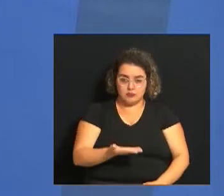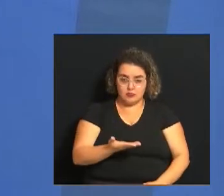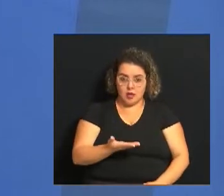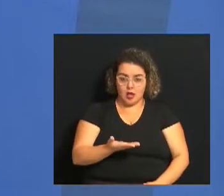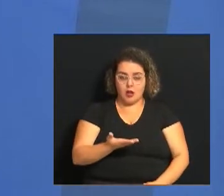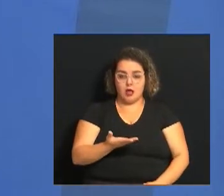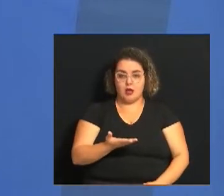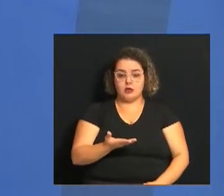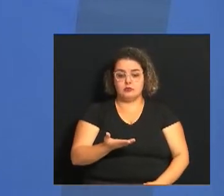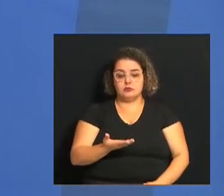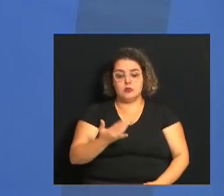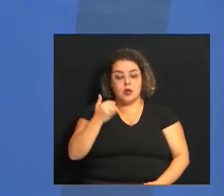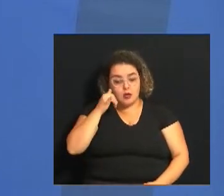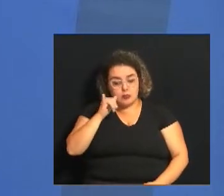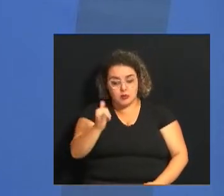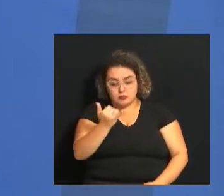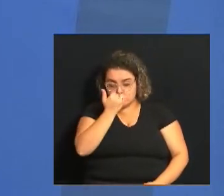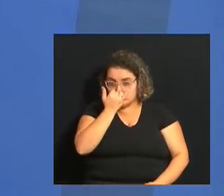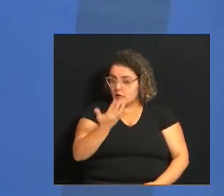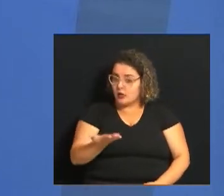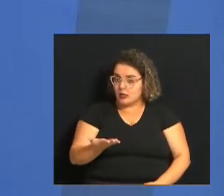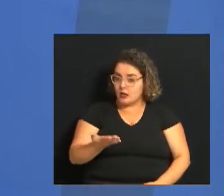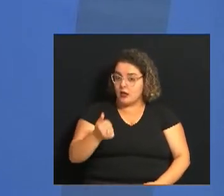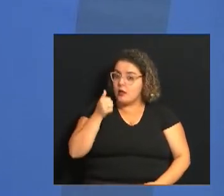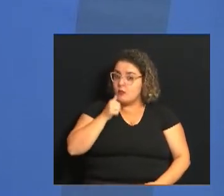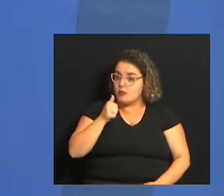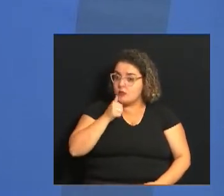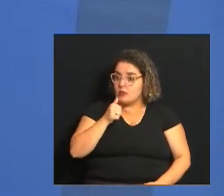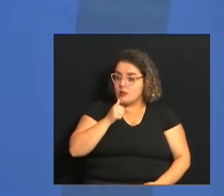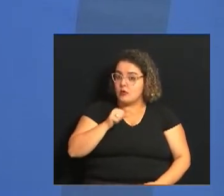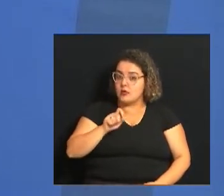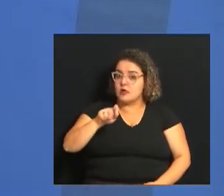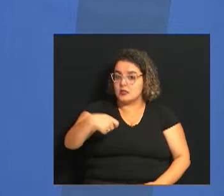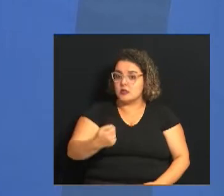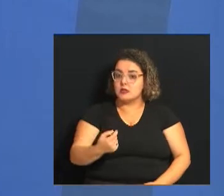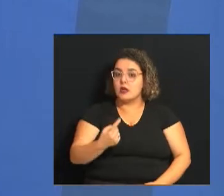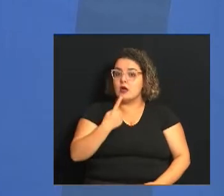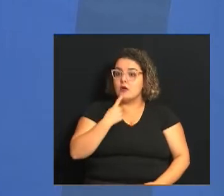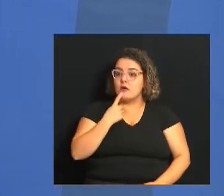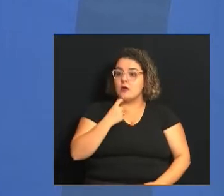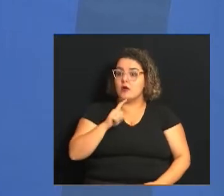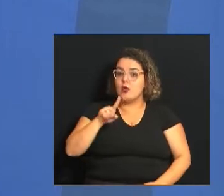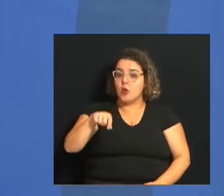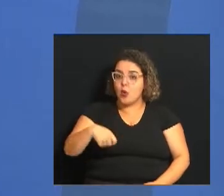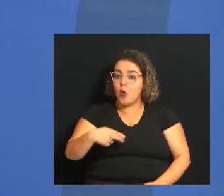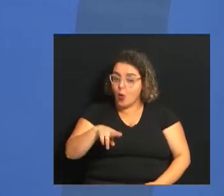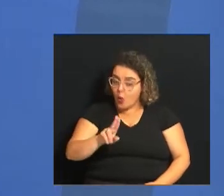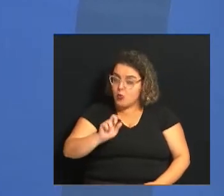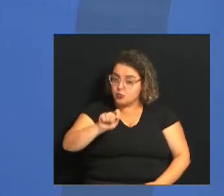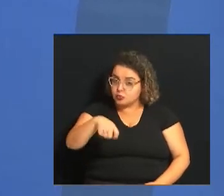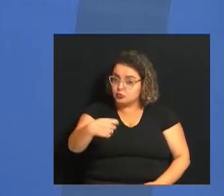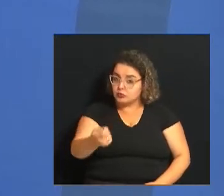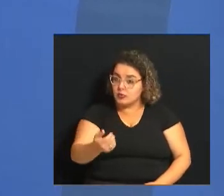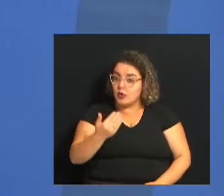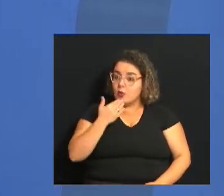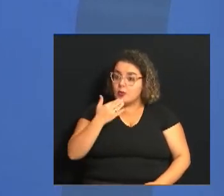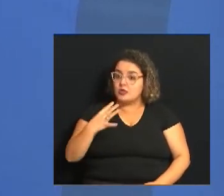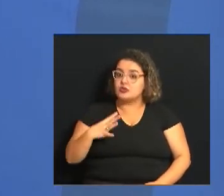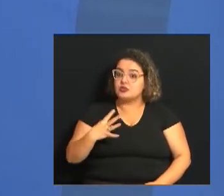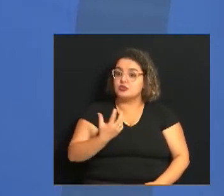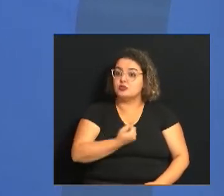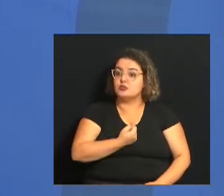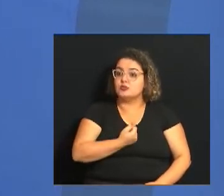a mulher poderá dizer sinal vermelho ou sinalizar e efetivar o pedido de socorro e